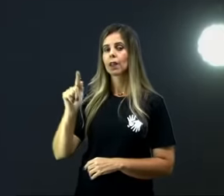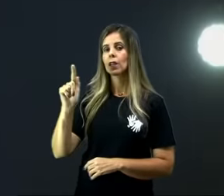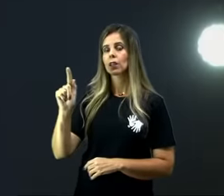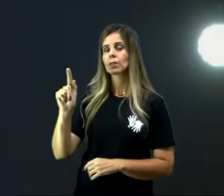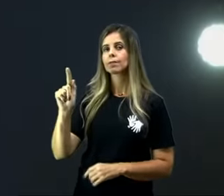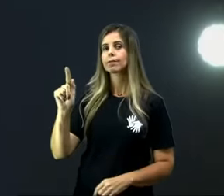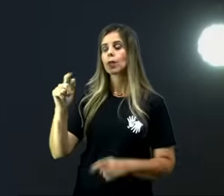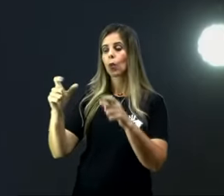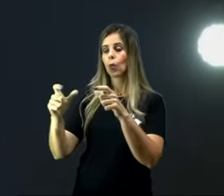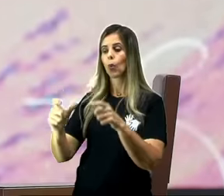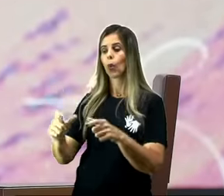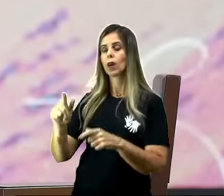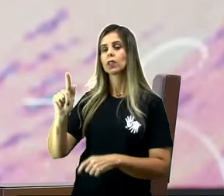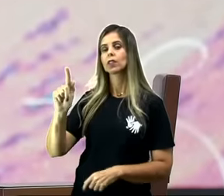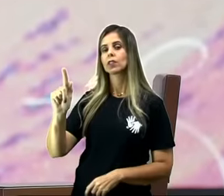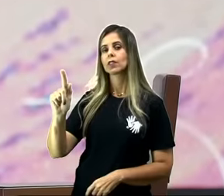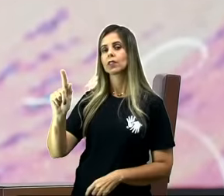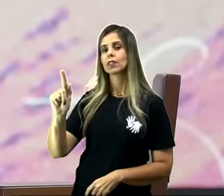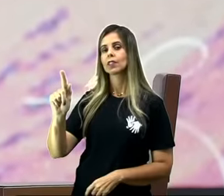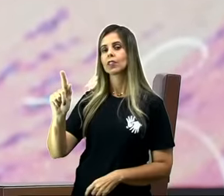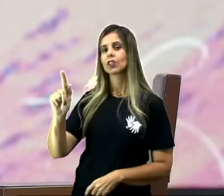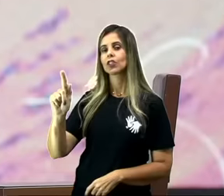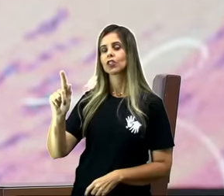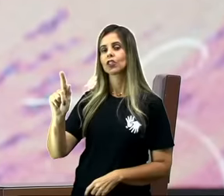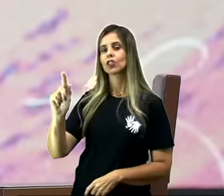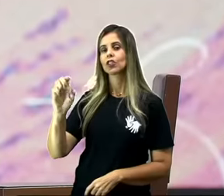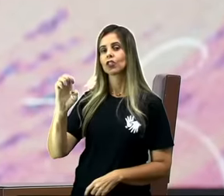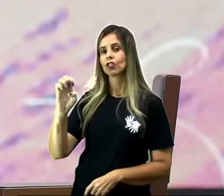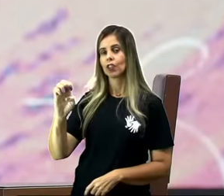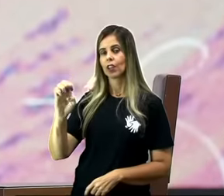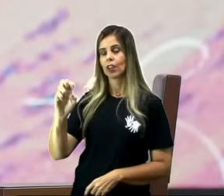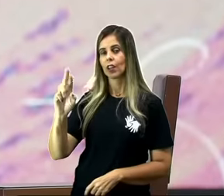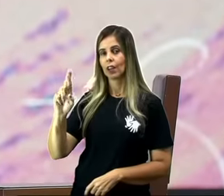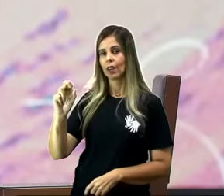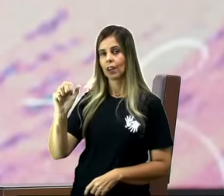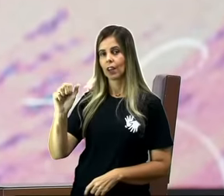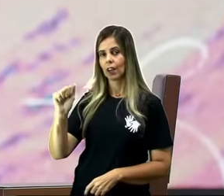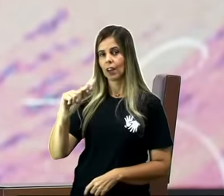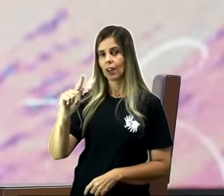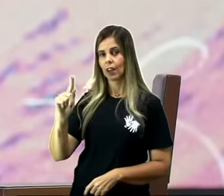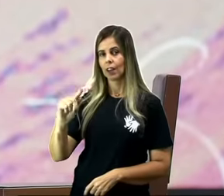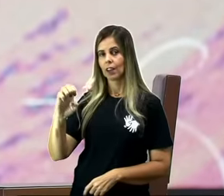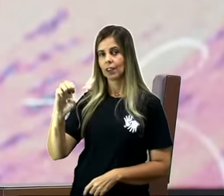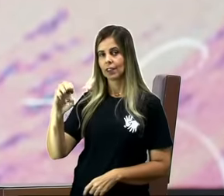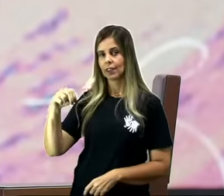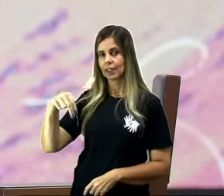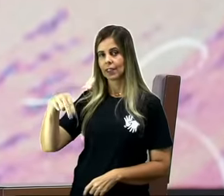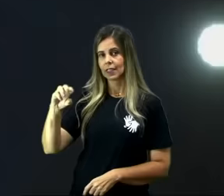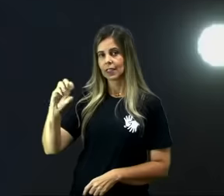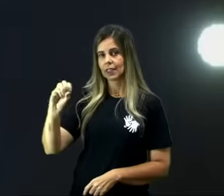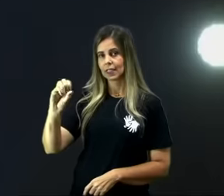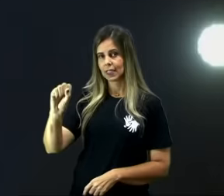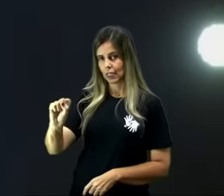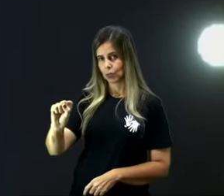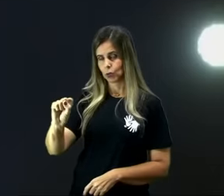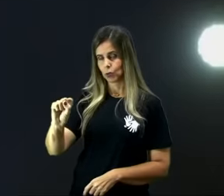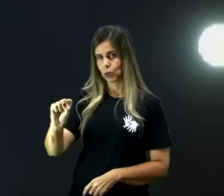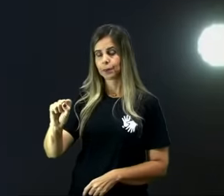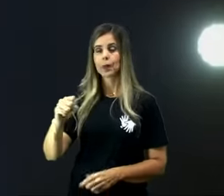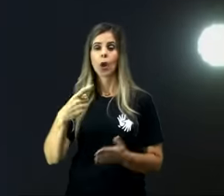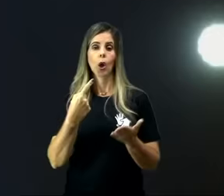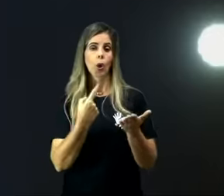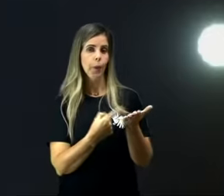no lugar dos gerazenos e não dos gadarenos. Havia um propósito daquela viagem. Eu vou te falar quem